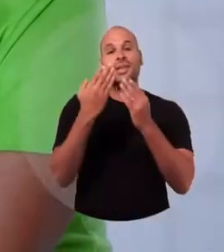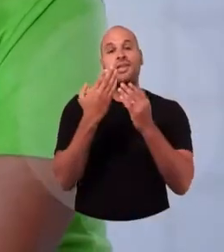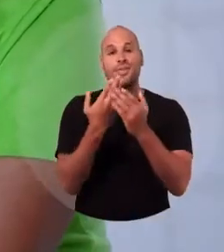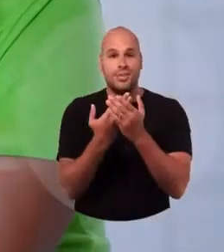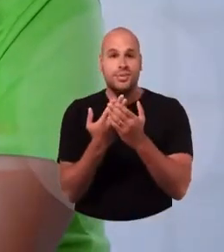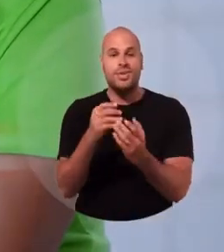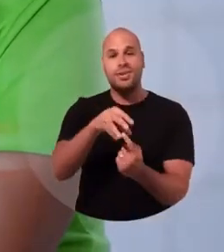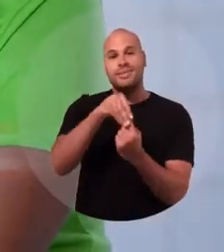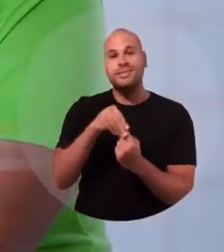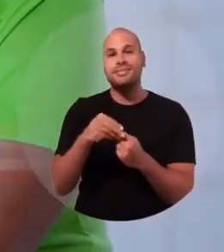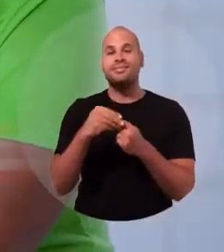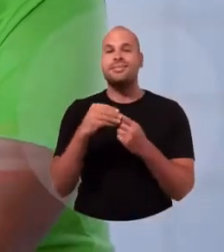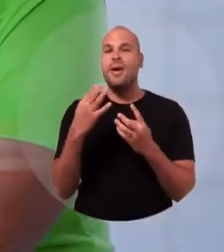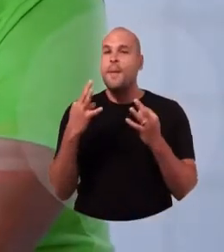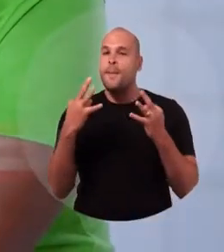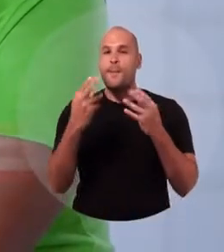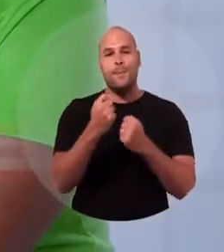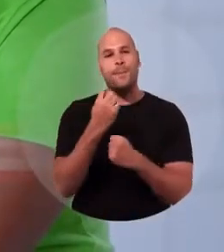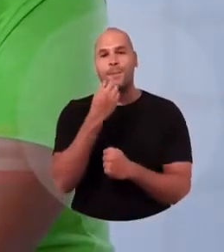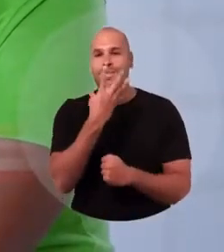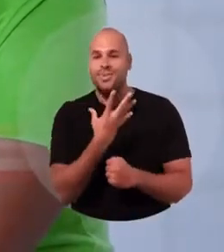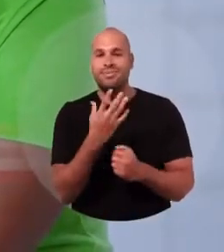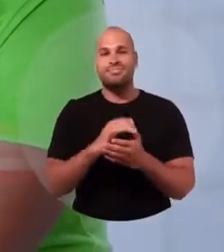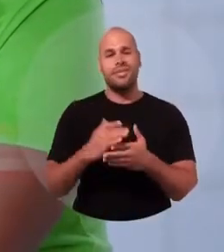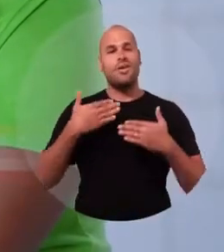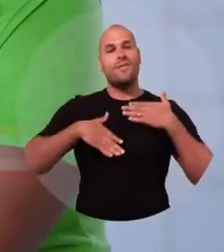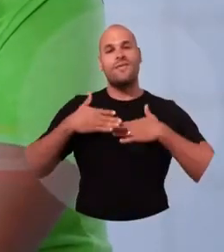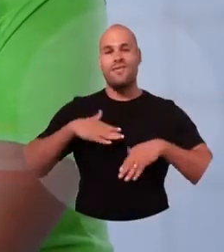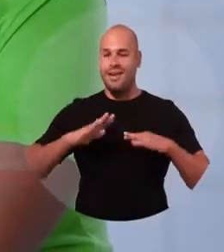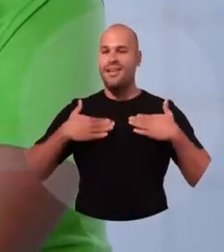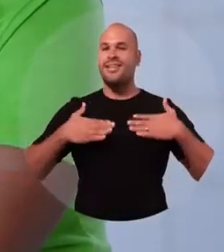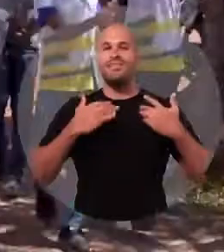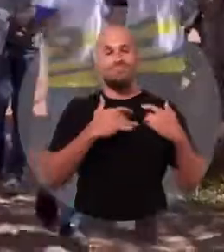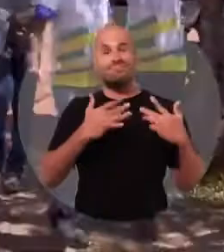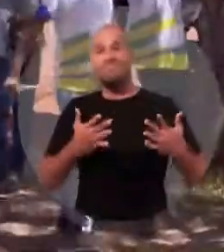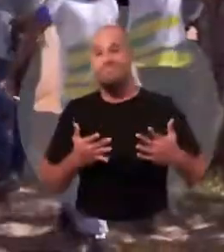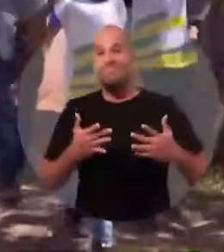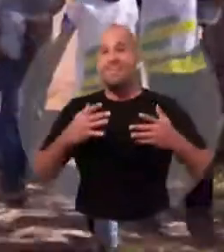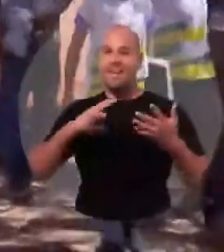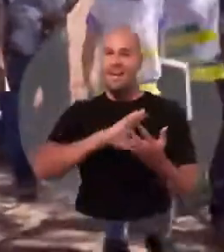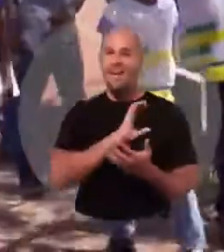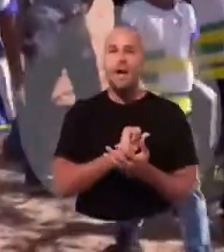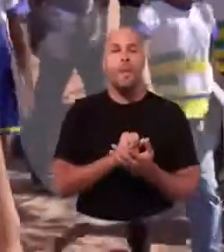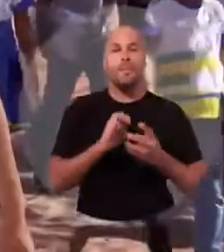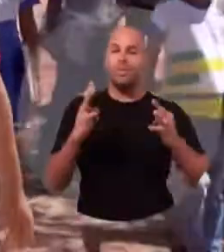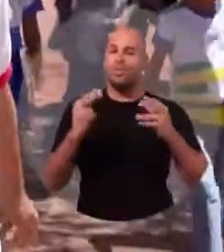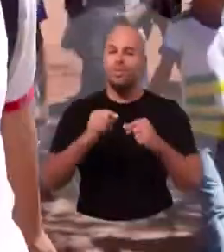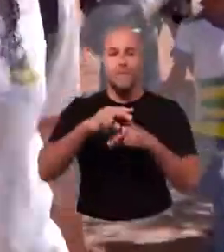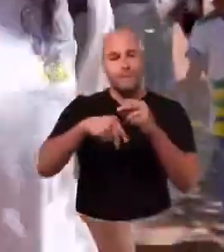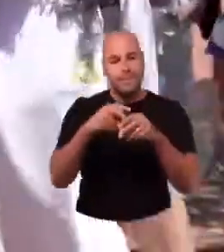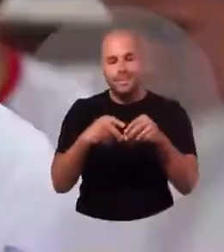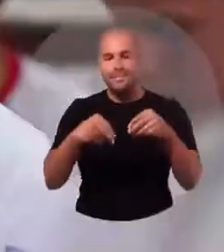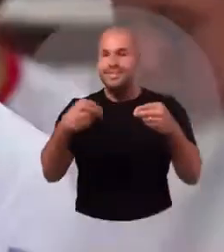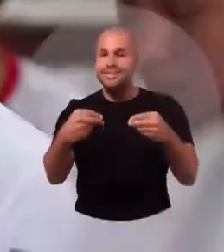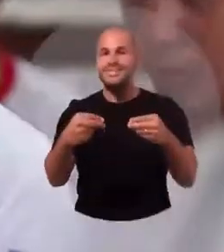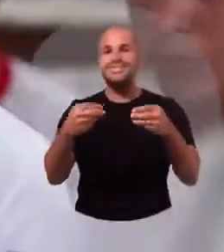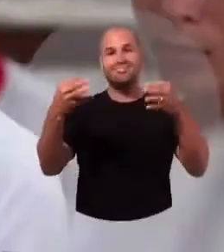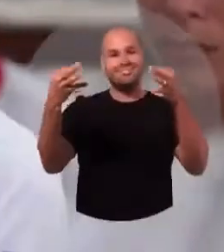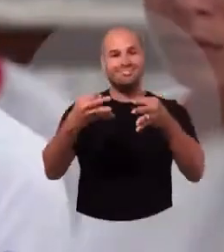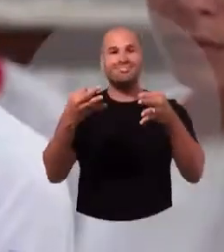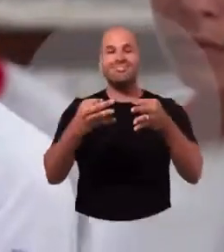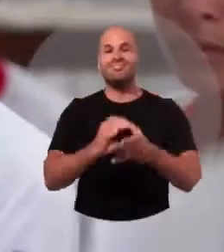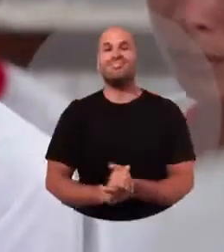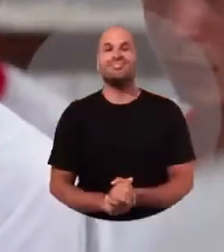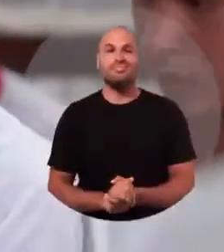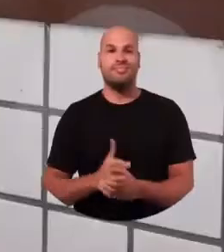A escola digna é tudo de bom. É muito bom, é conforto, é alegria, é dedicação, é amor, é tudo. É um presente